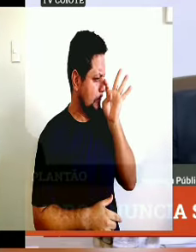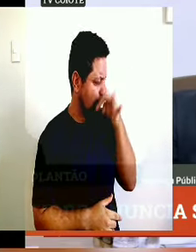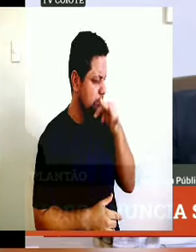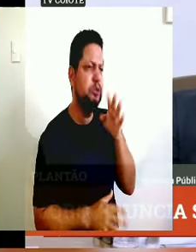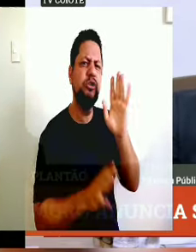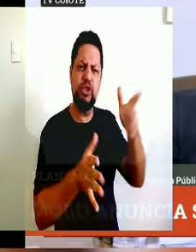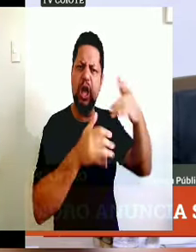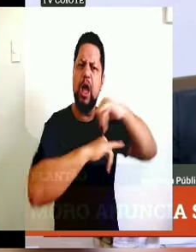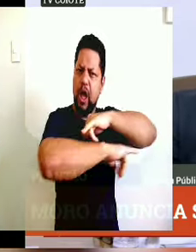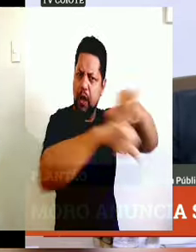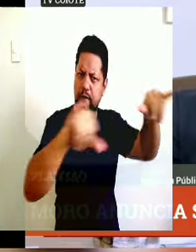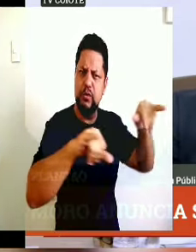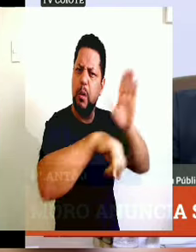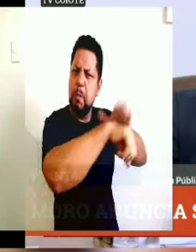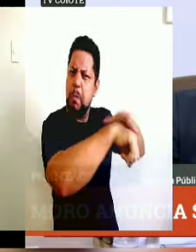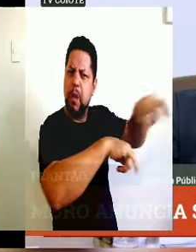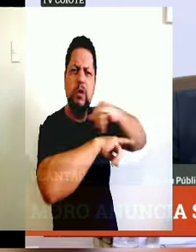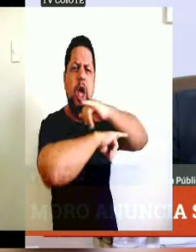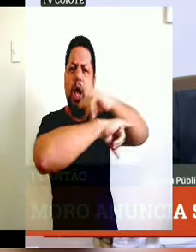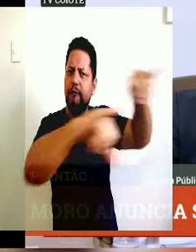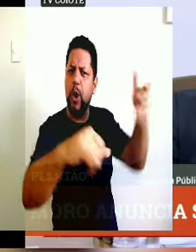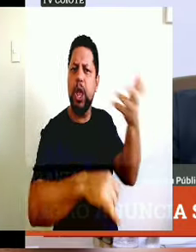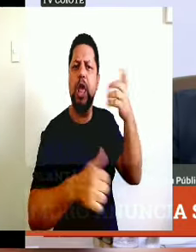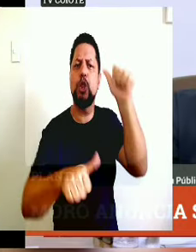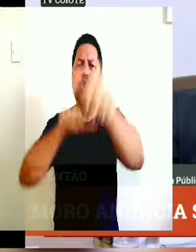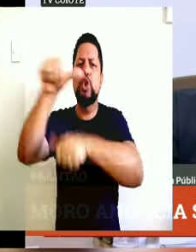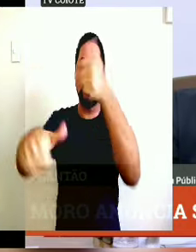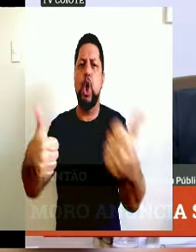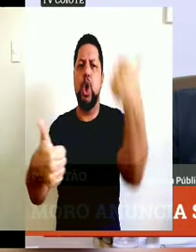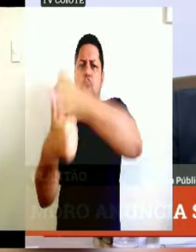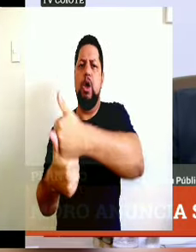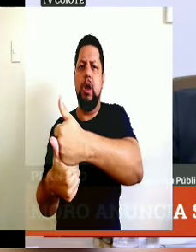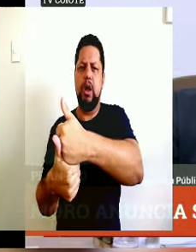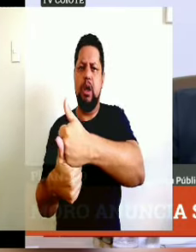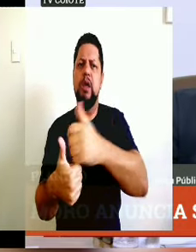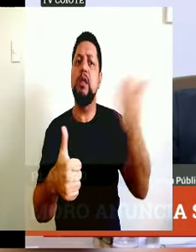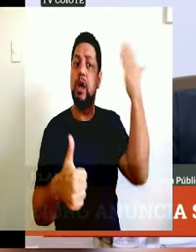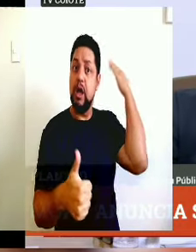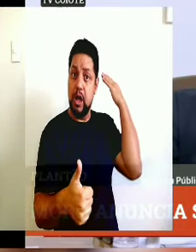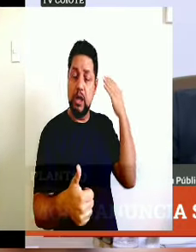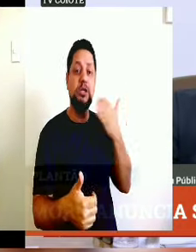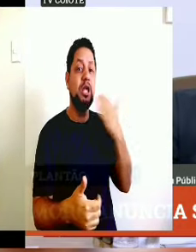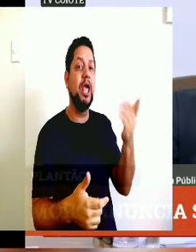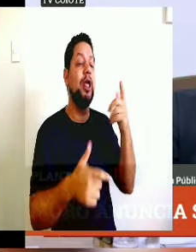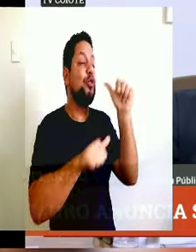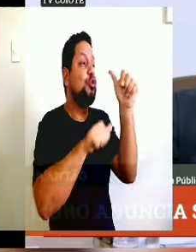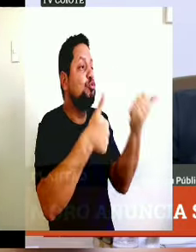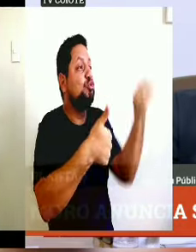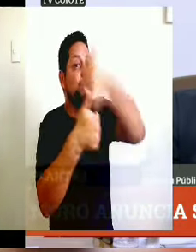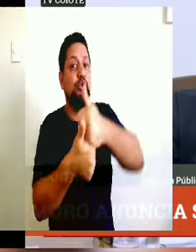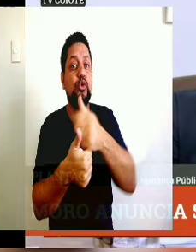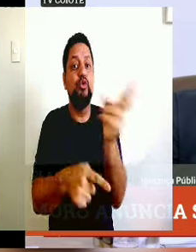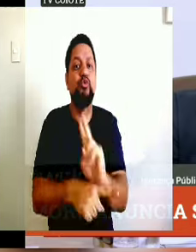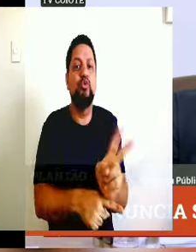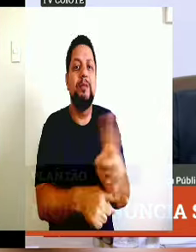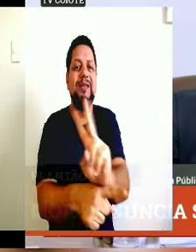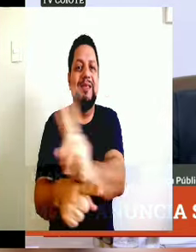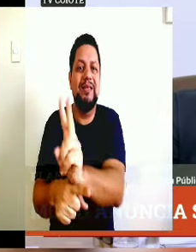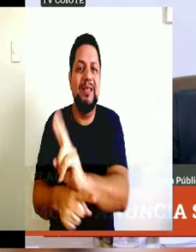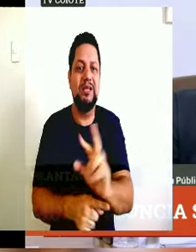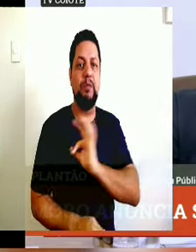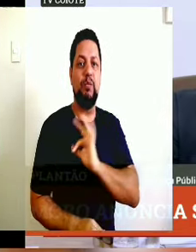declarado publicamente pelo próprio presidente. Houve primeiro um desejo de trocar um superintendente